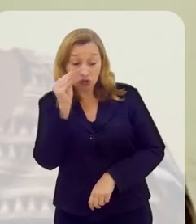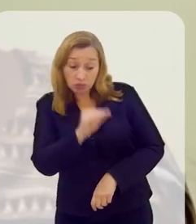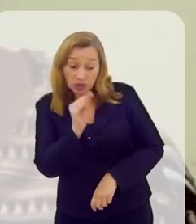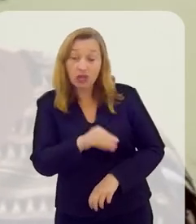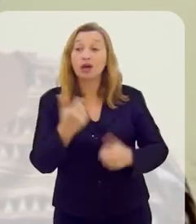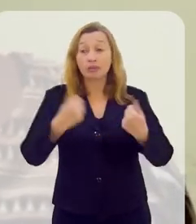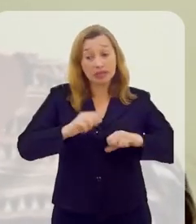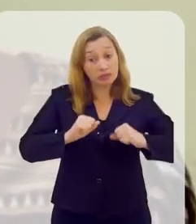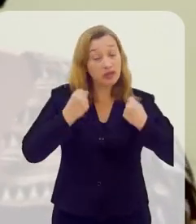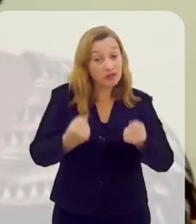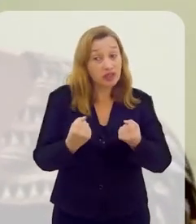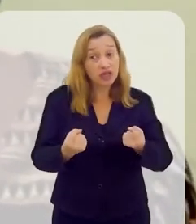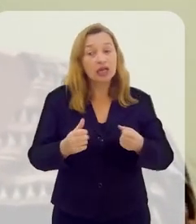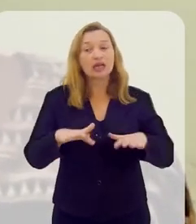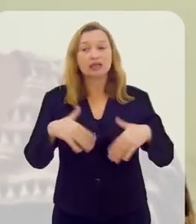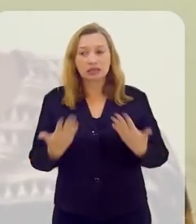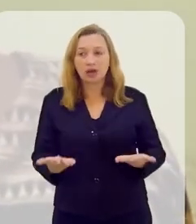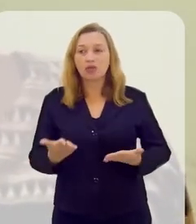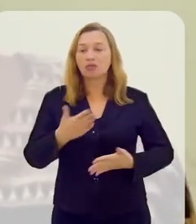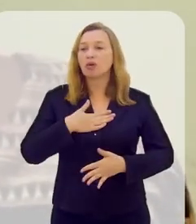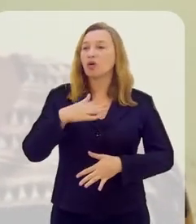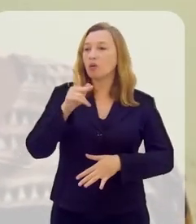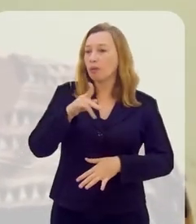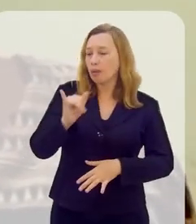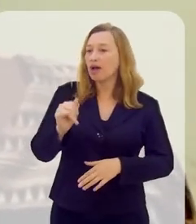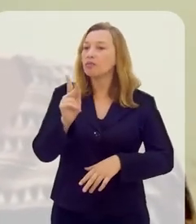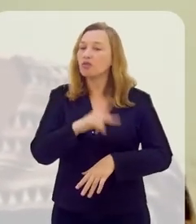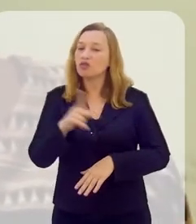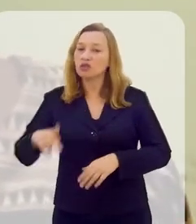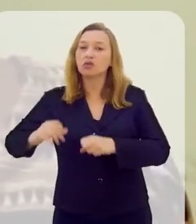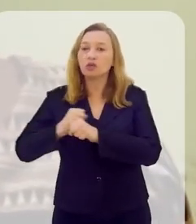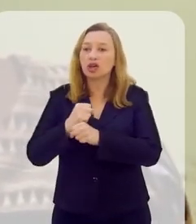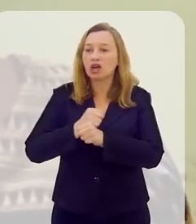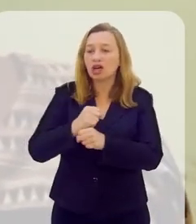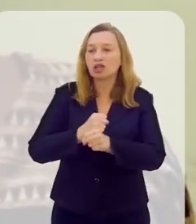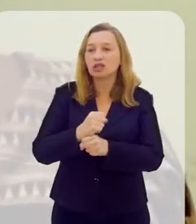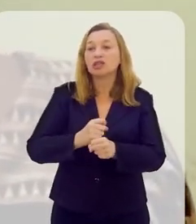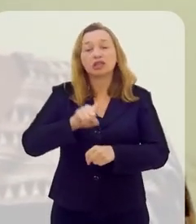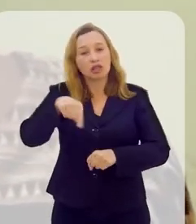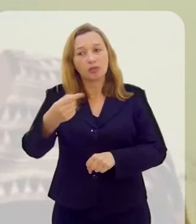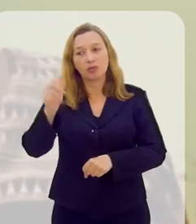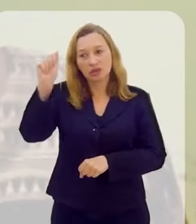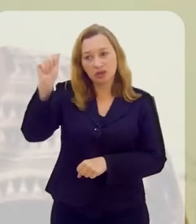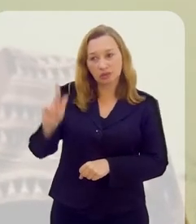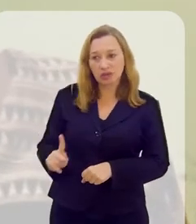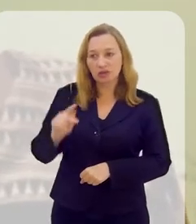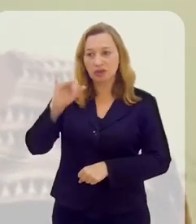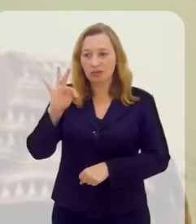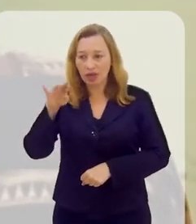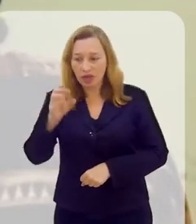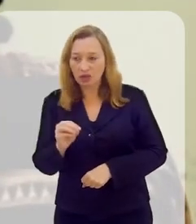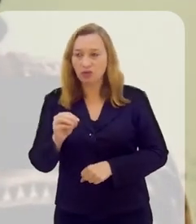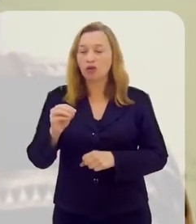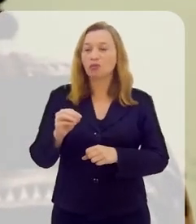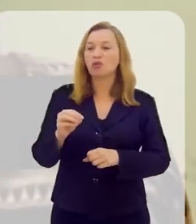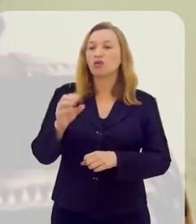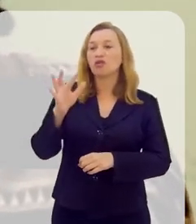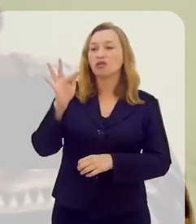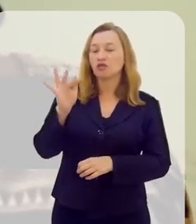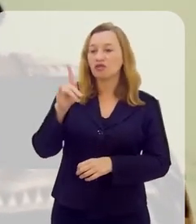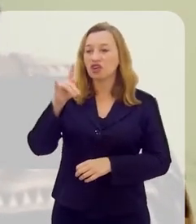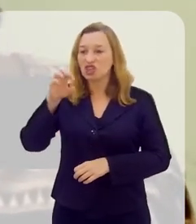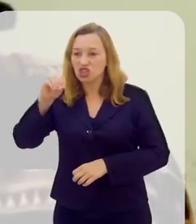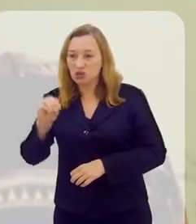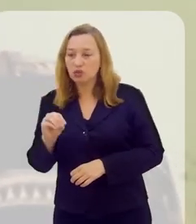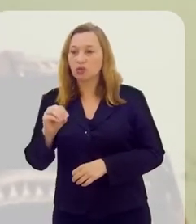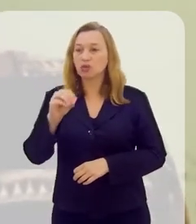atacados, nós temos que defendê-los. Então, meu pai foi professor durante muito tempo e se aposentou no Imetro como físico nuclear. E